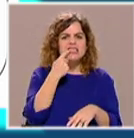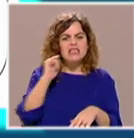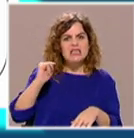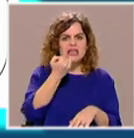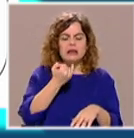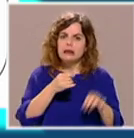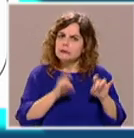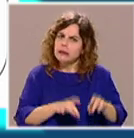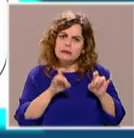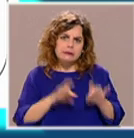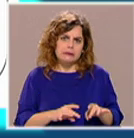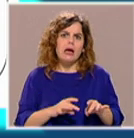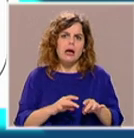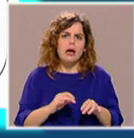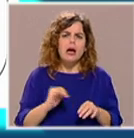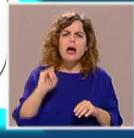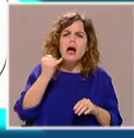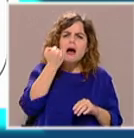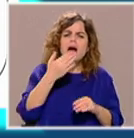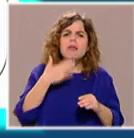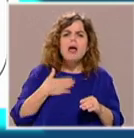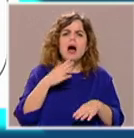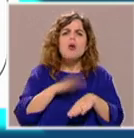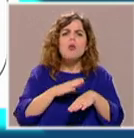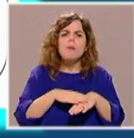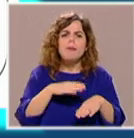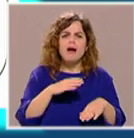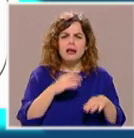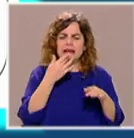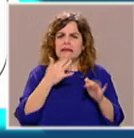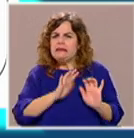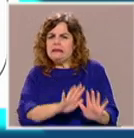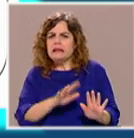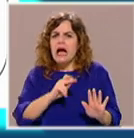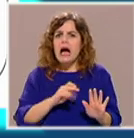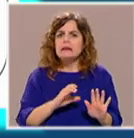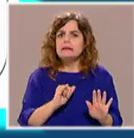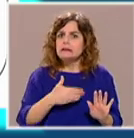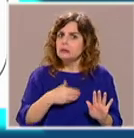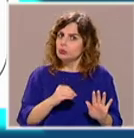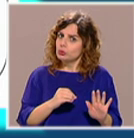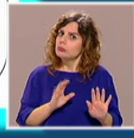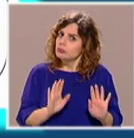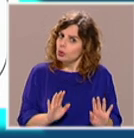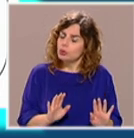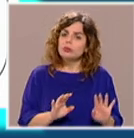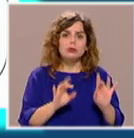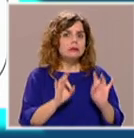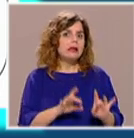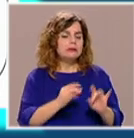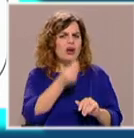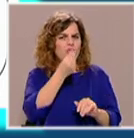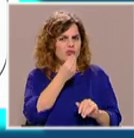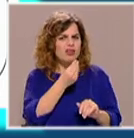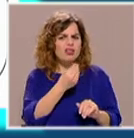ácidos por causa dos alimentos que nós ingerimos, por isso devemos evitar alimentos ricos em glícidos, apesar de estar ali aquela imagem com